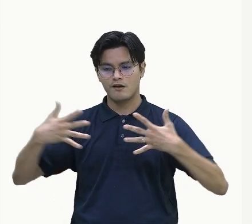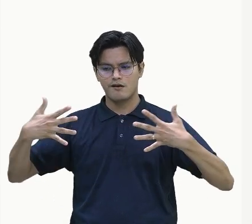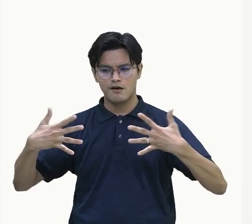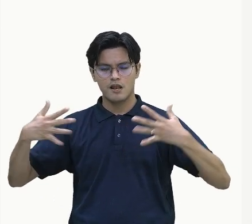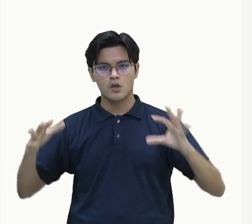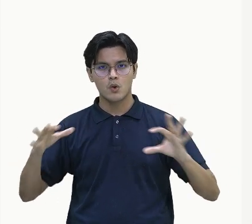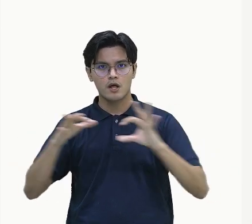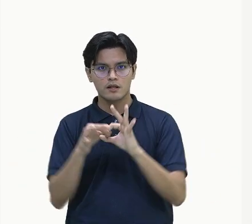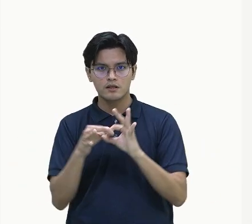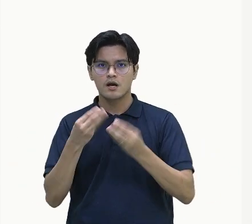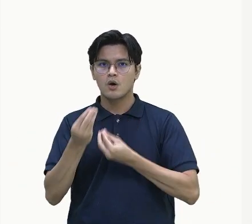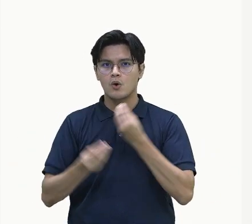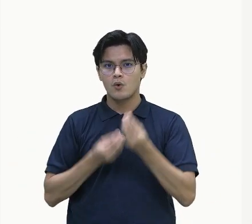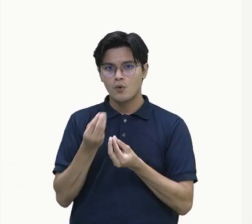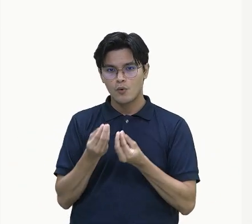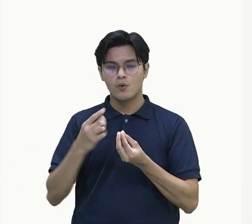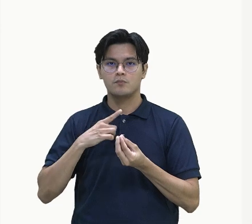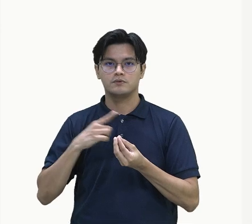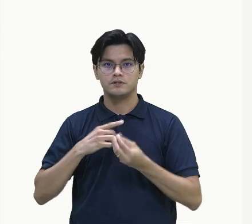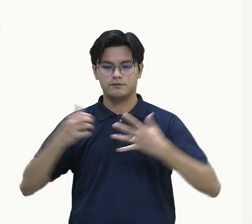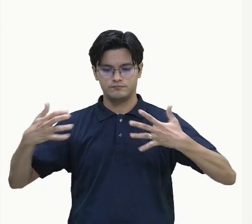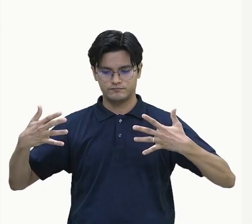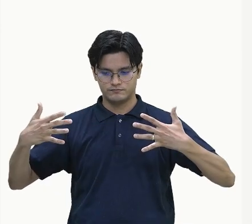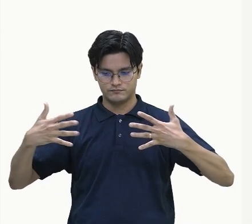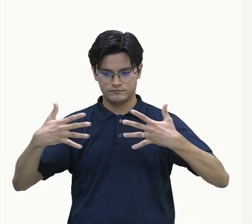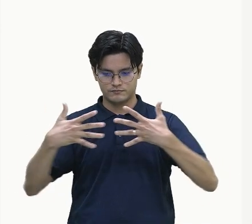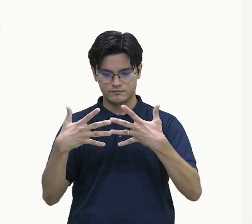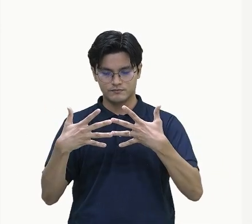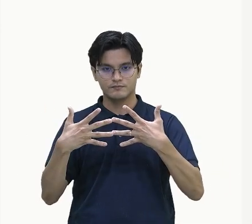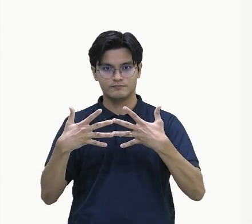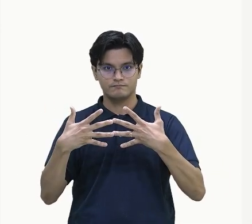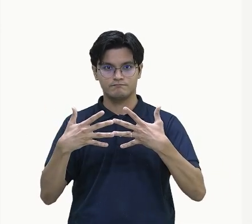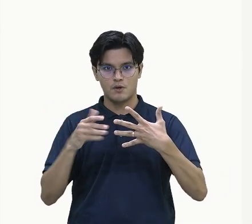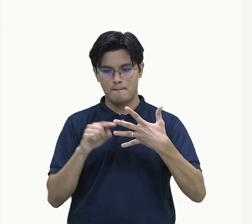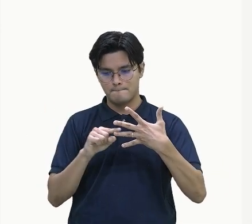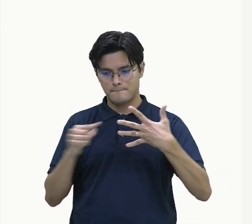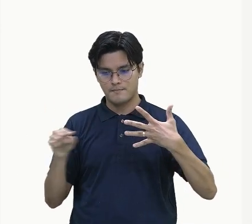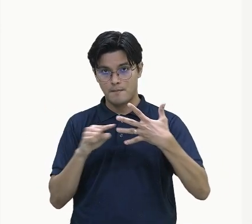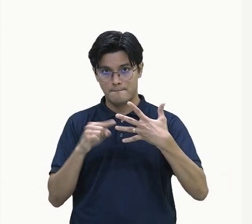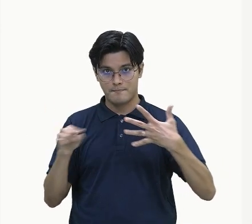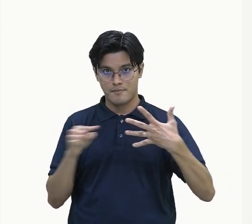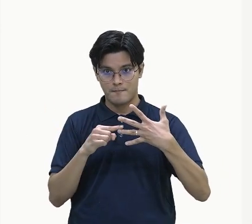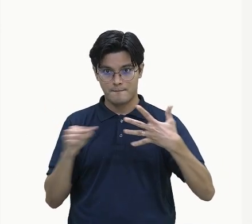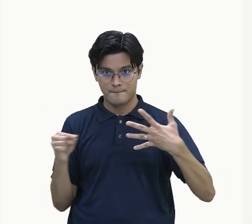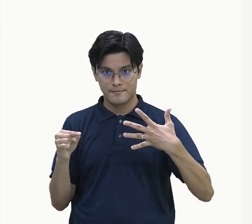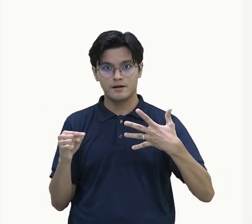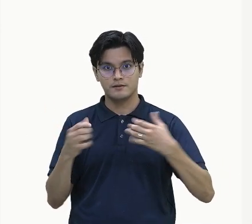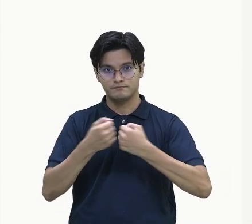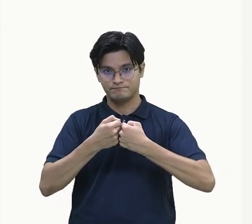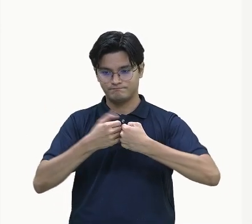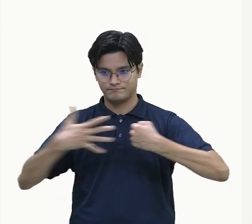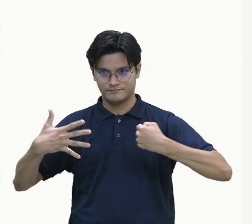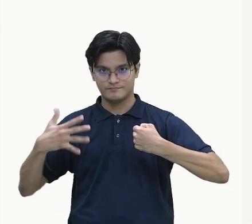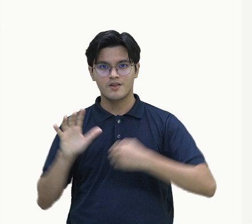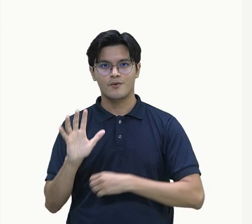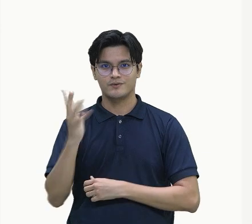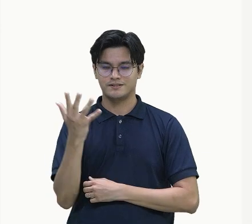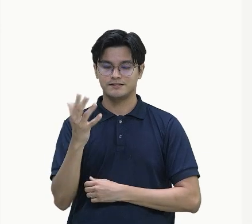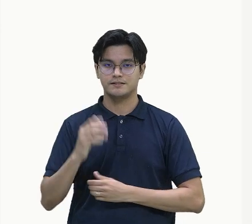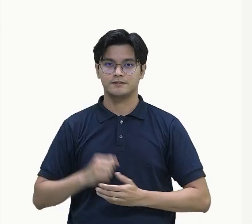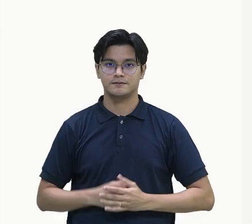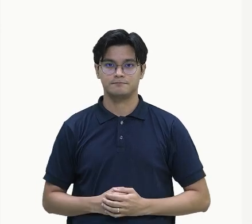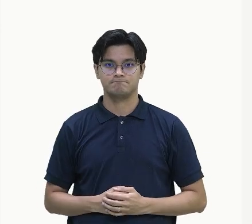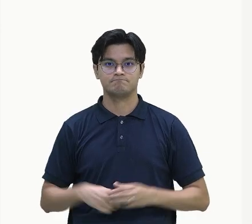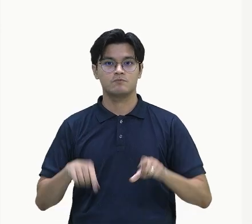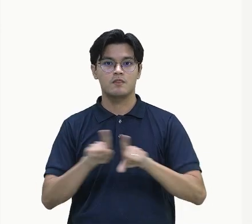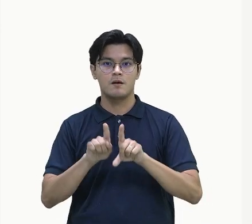fazendo o prolongamento da extremidade anterior com a extremidade posterior. Assim que vão ser feitas as sinapses. O